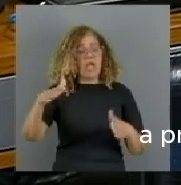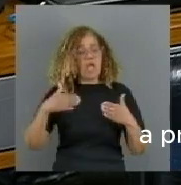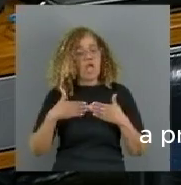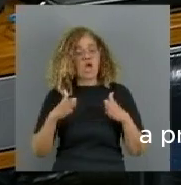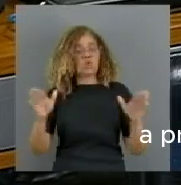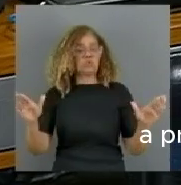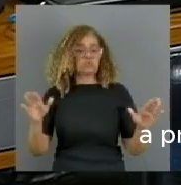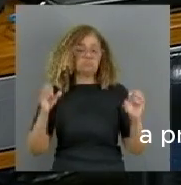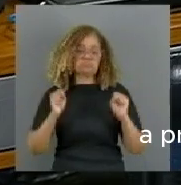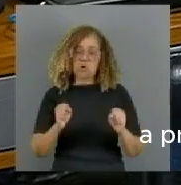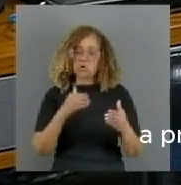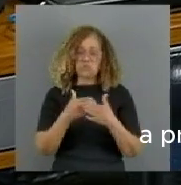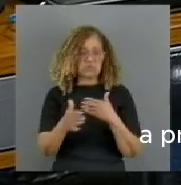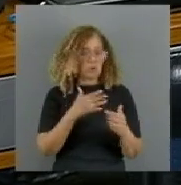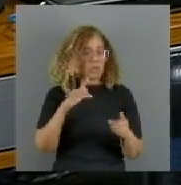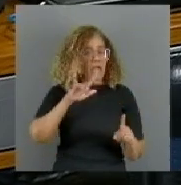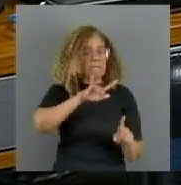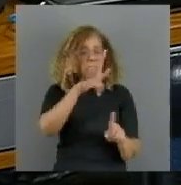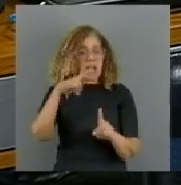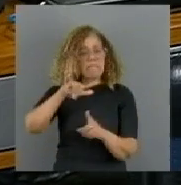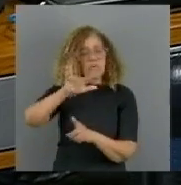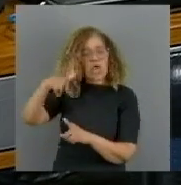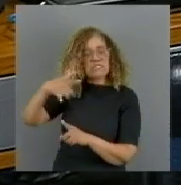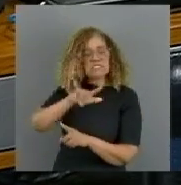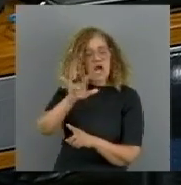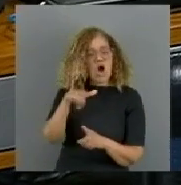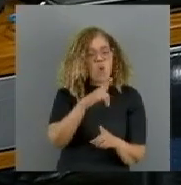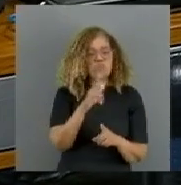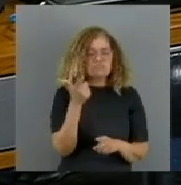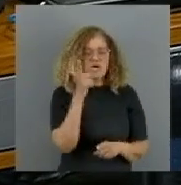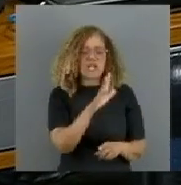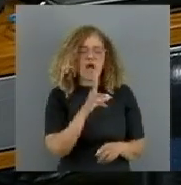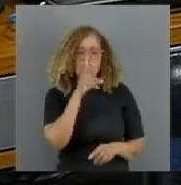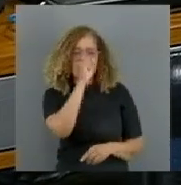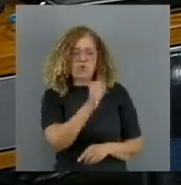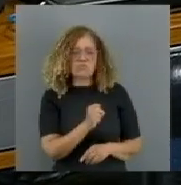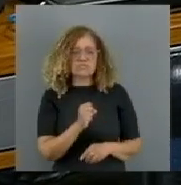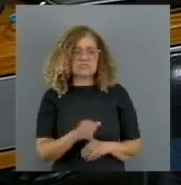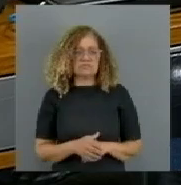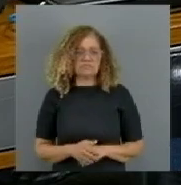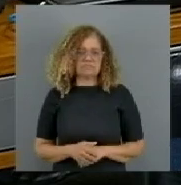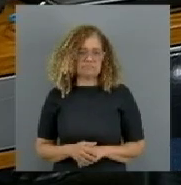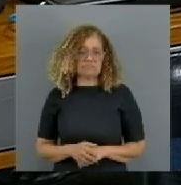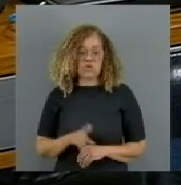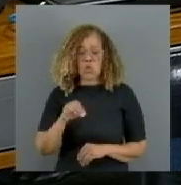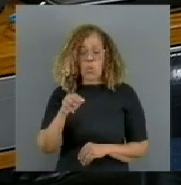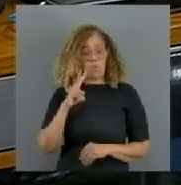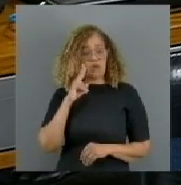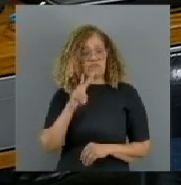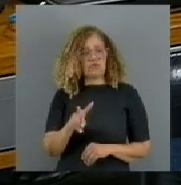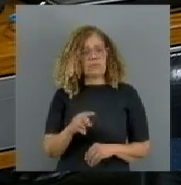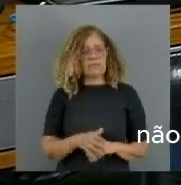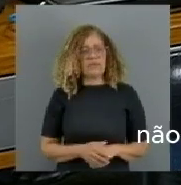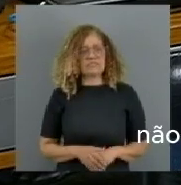a própria manipulação que a gente está vendo aí tomar conta, ganhar força, porque sempre houve, mas ganhar uma força jamais vista. E todos